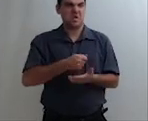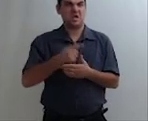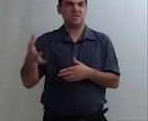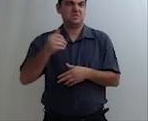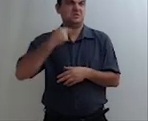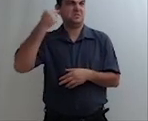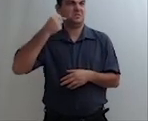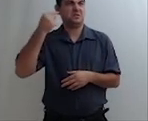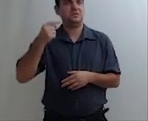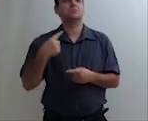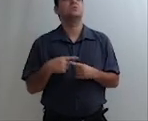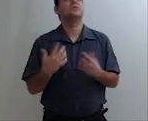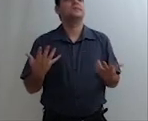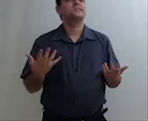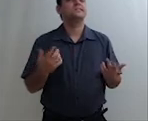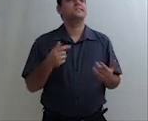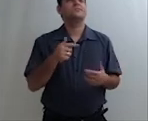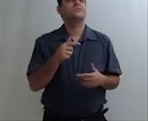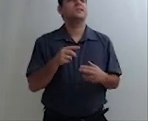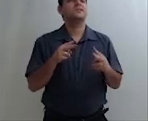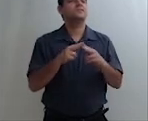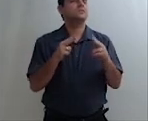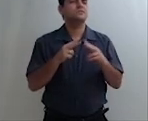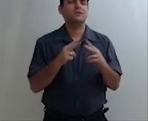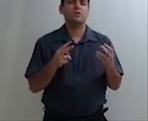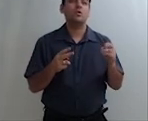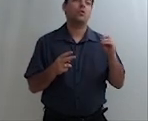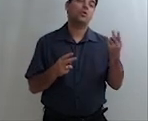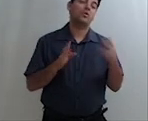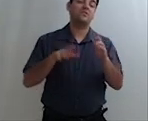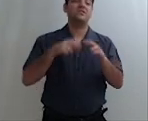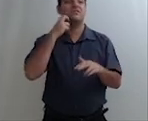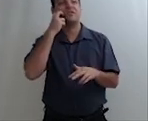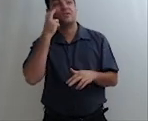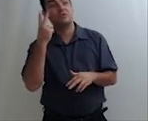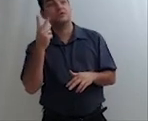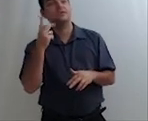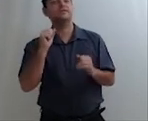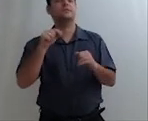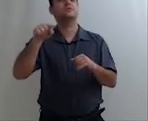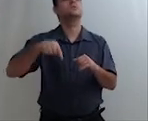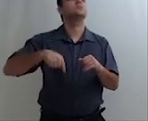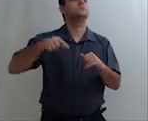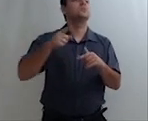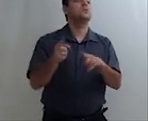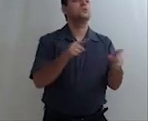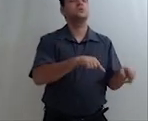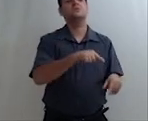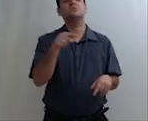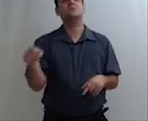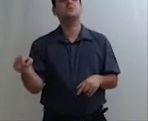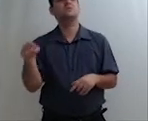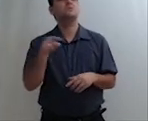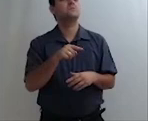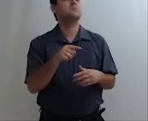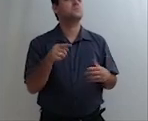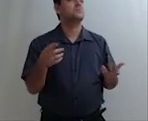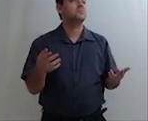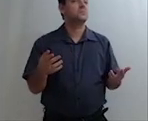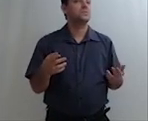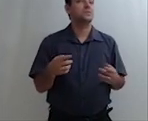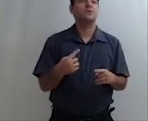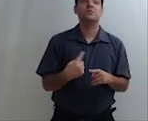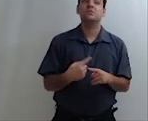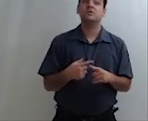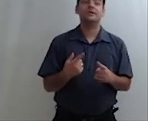ocorre sequer remotamente a possibilidade constrangimento a liberdade ir e vir a pretensão estatal executória já se encontra